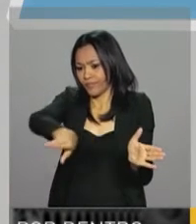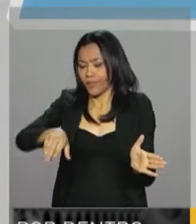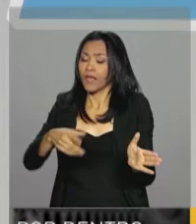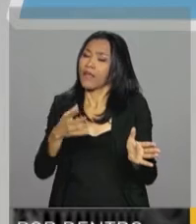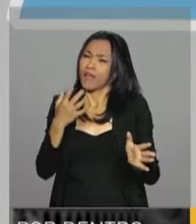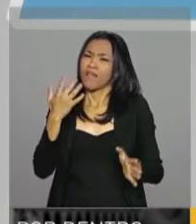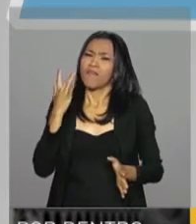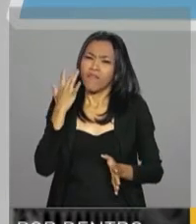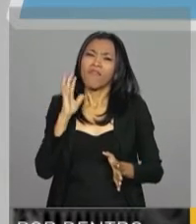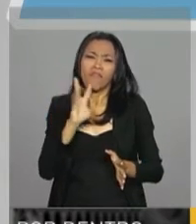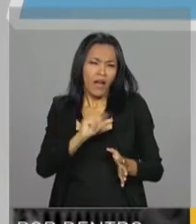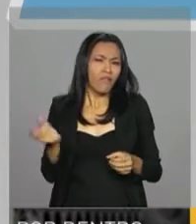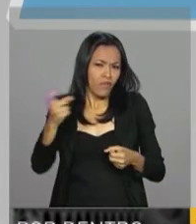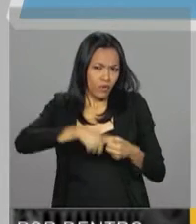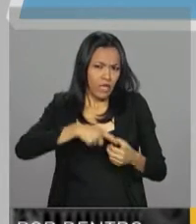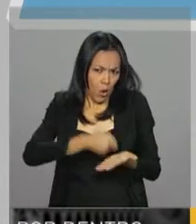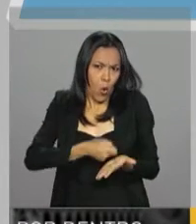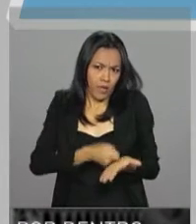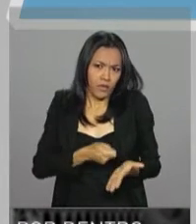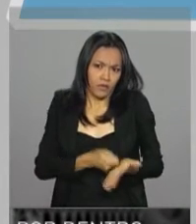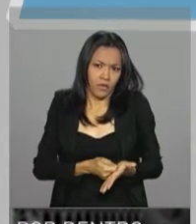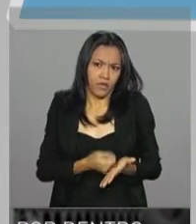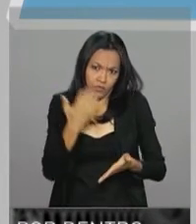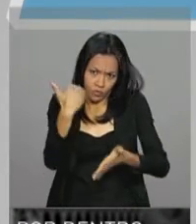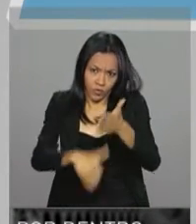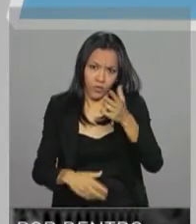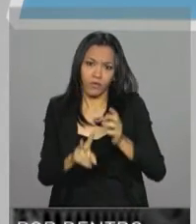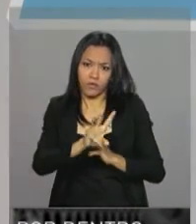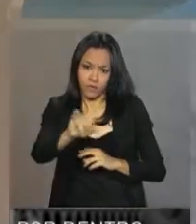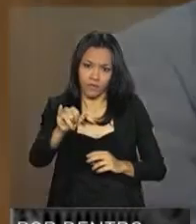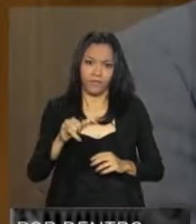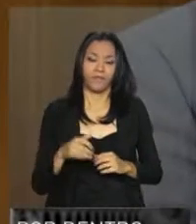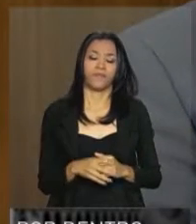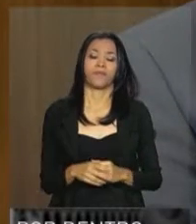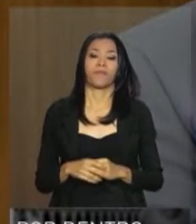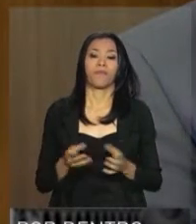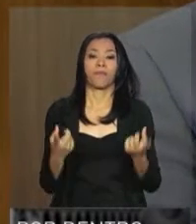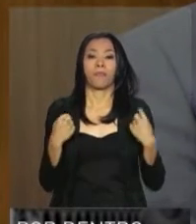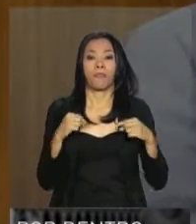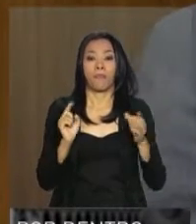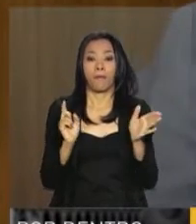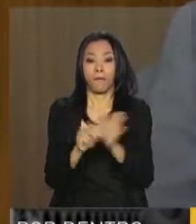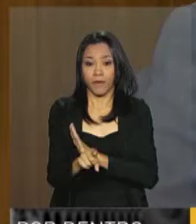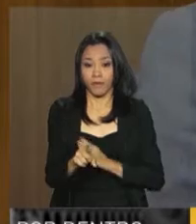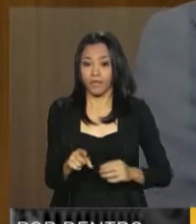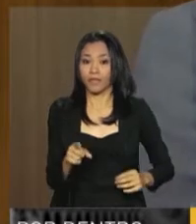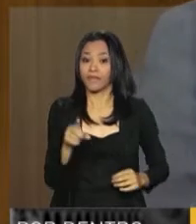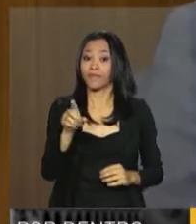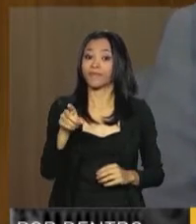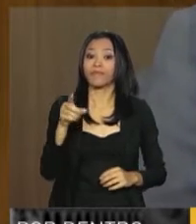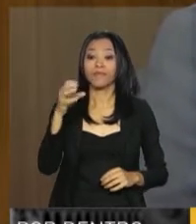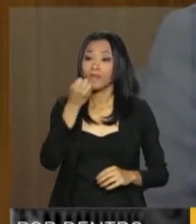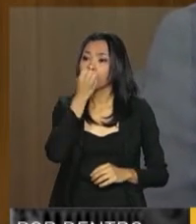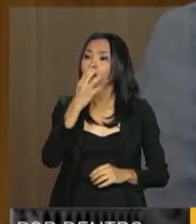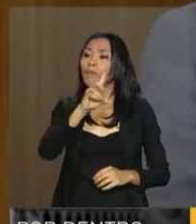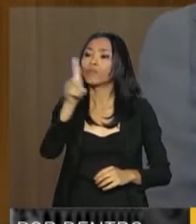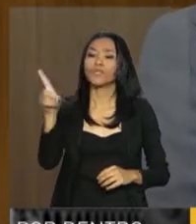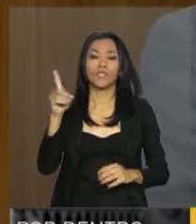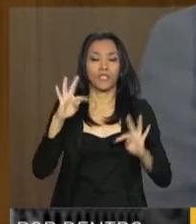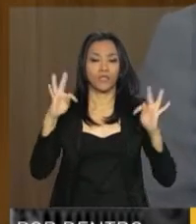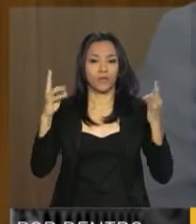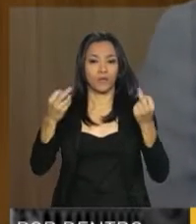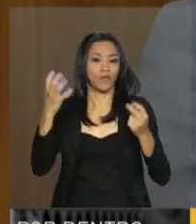desse desconto veja bem a walter da rádio nacional um dia os ouvintes da rádio